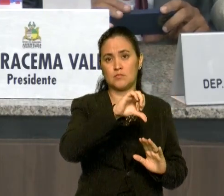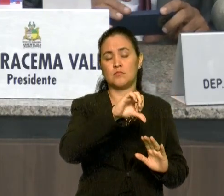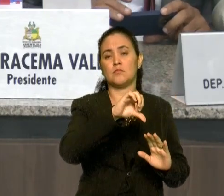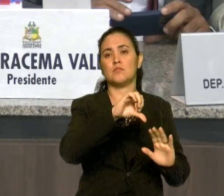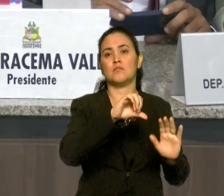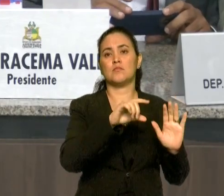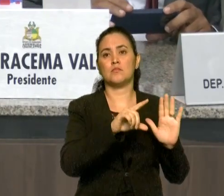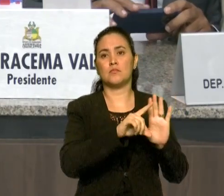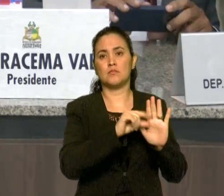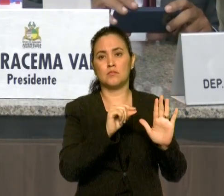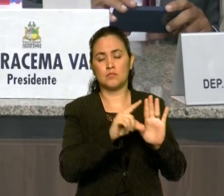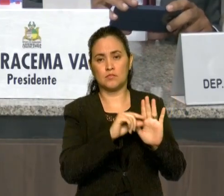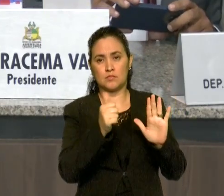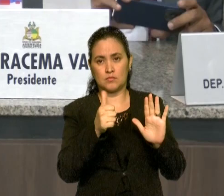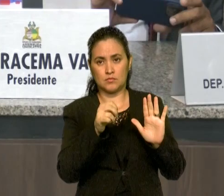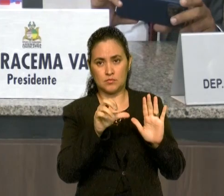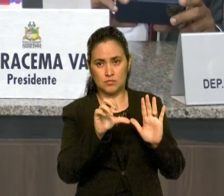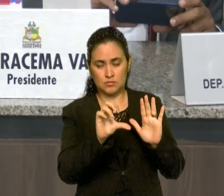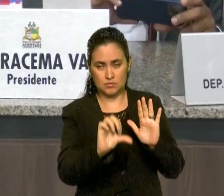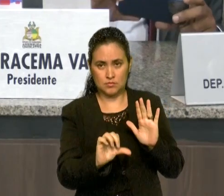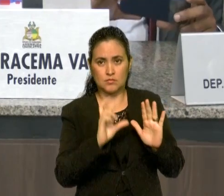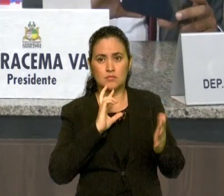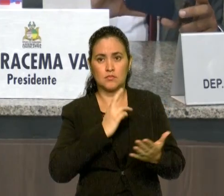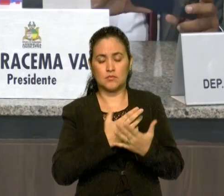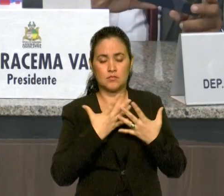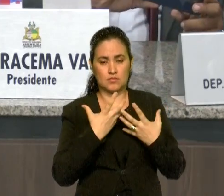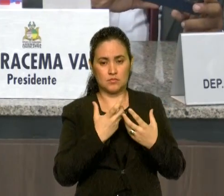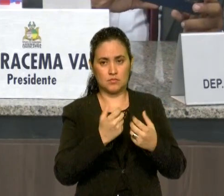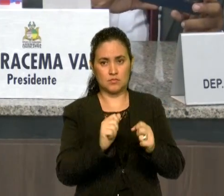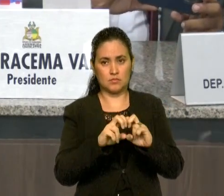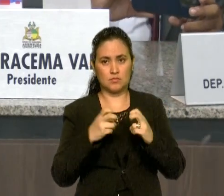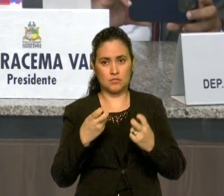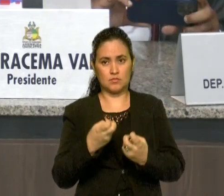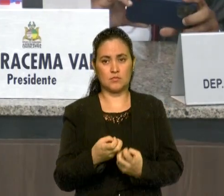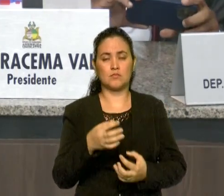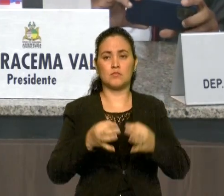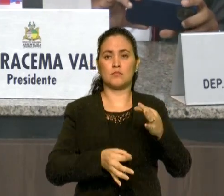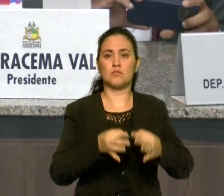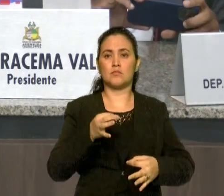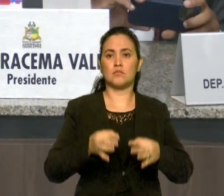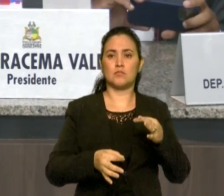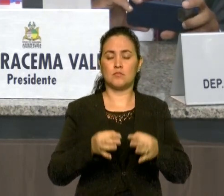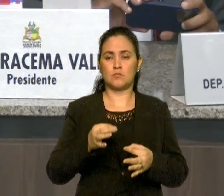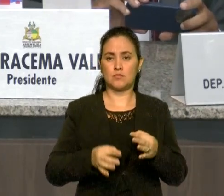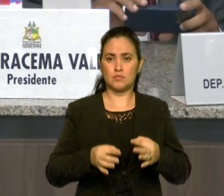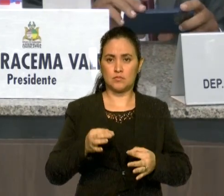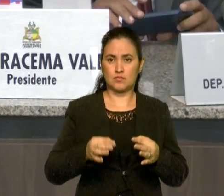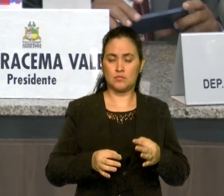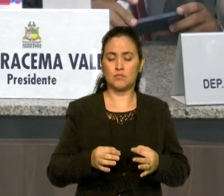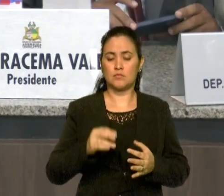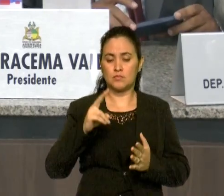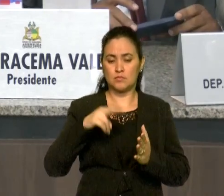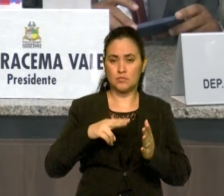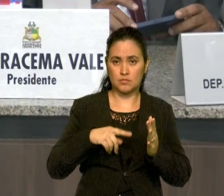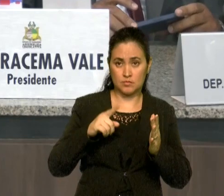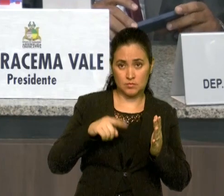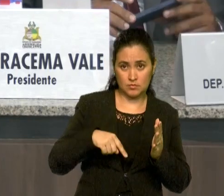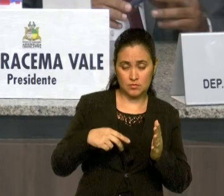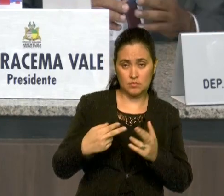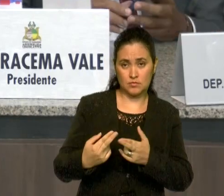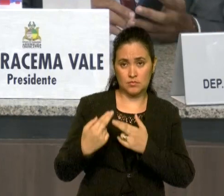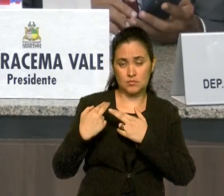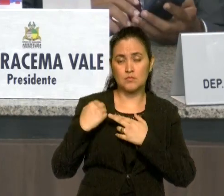favorável emitido pela Comissão de Constituição, Justiça e Cidadania, cujo relator foi o deputado Florêncio